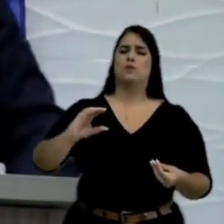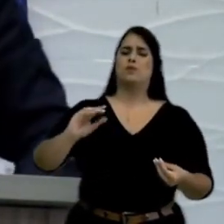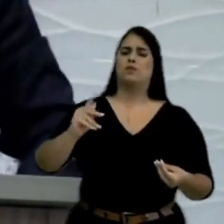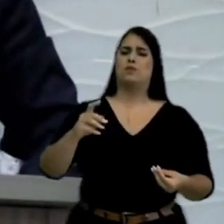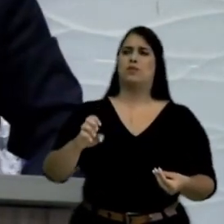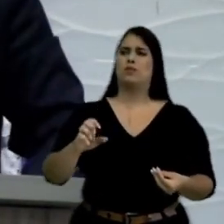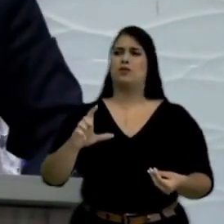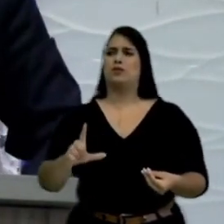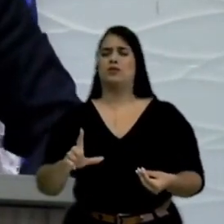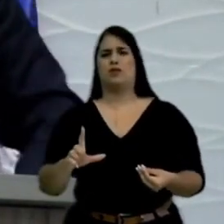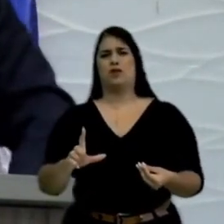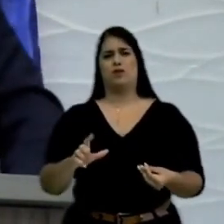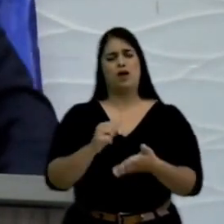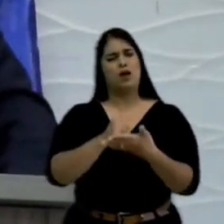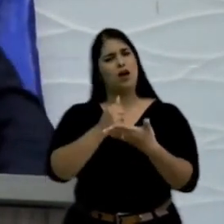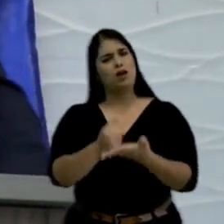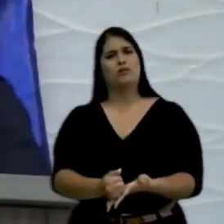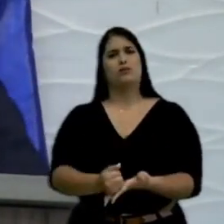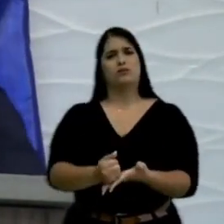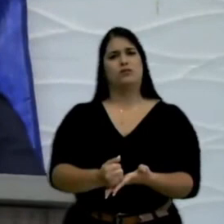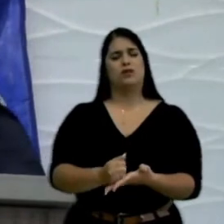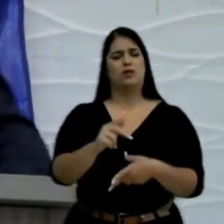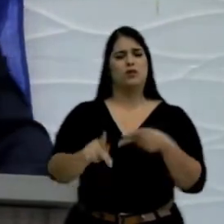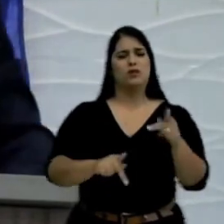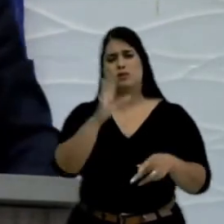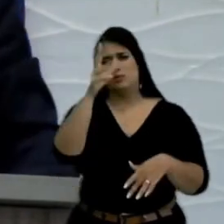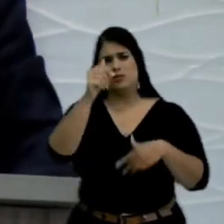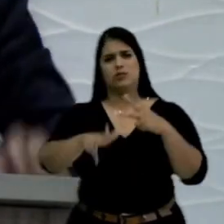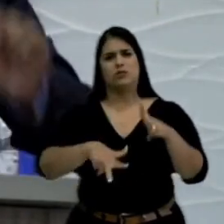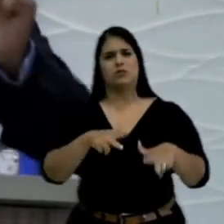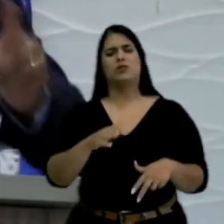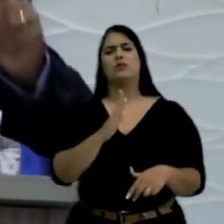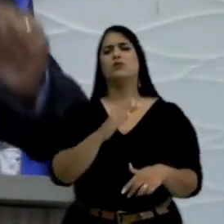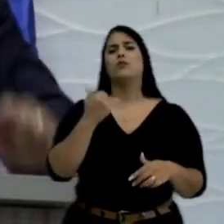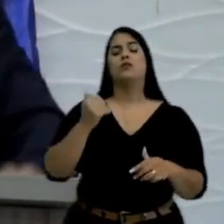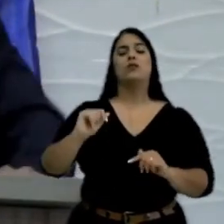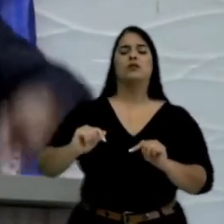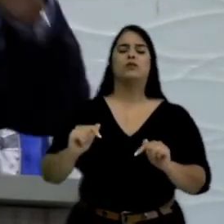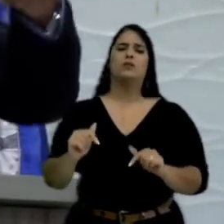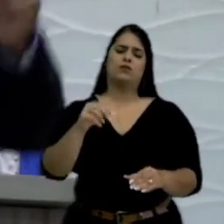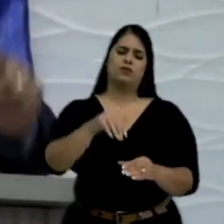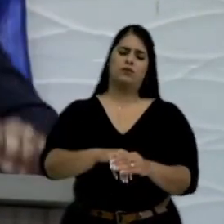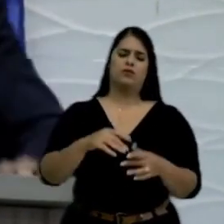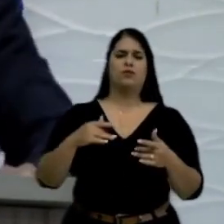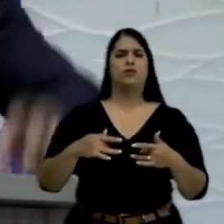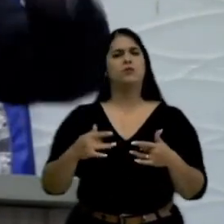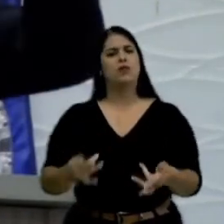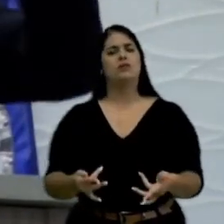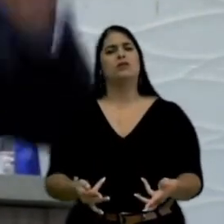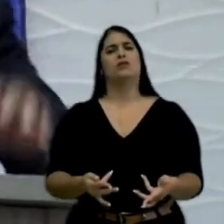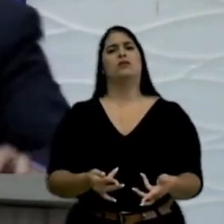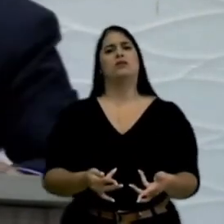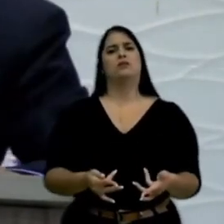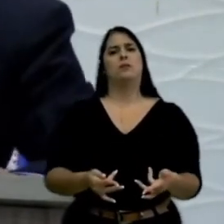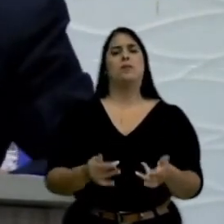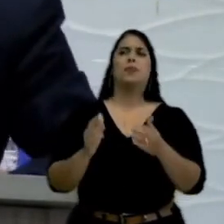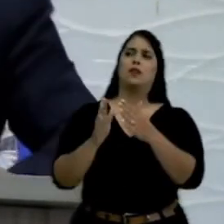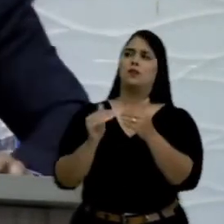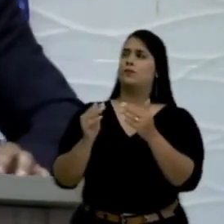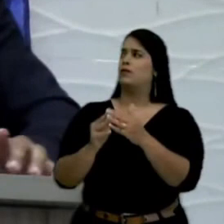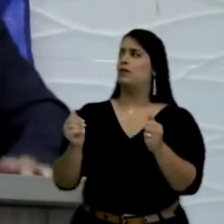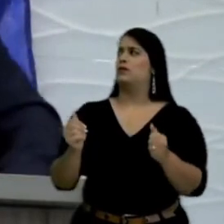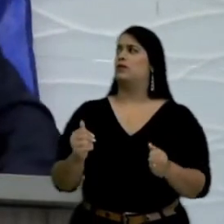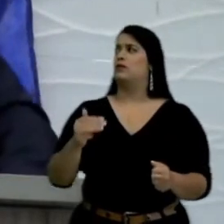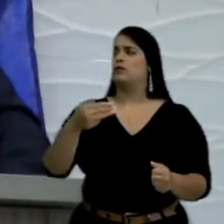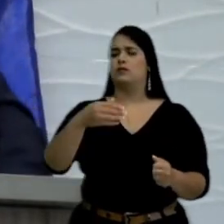Bento? Morreu trabalhando, dando sangue pela Compesa. Meu voto de pesar, fiquei com pena dele e pedi, presidente,